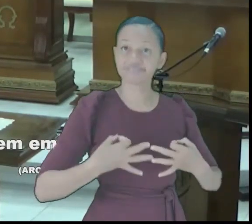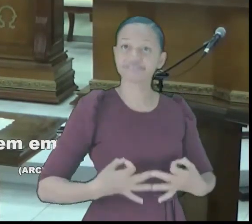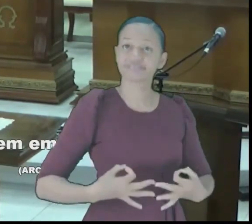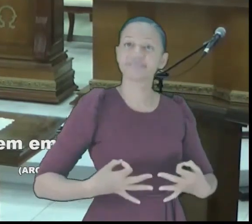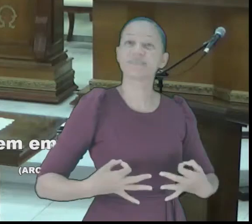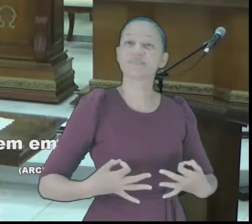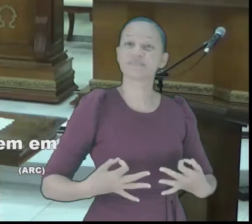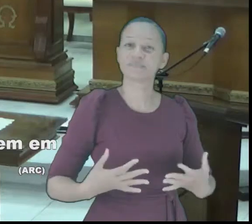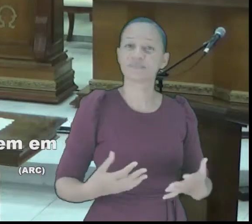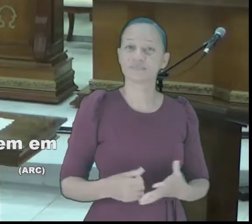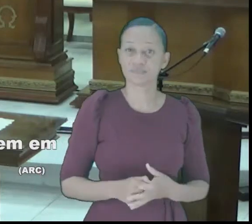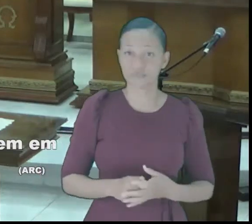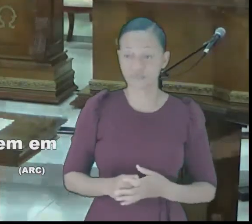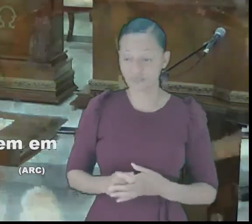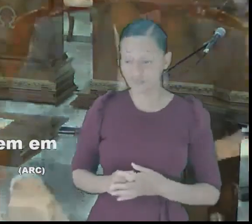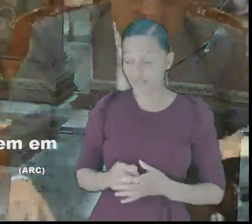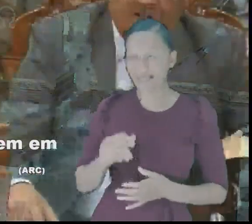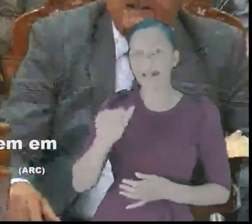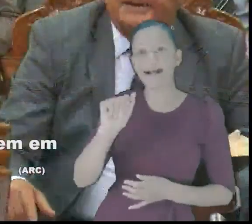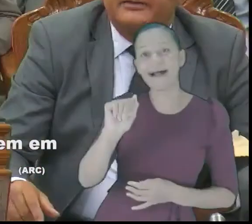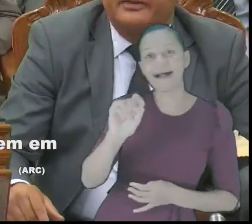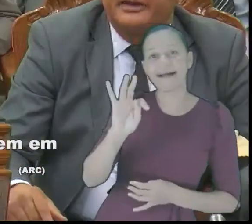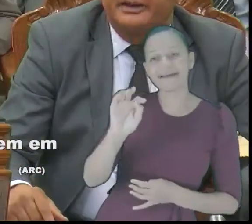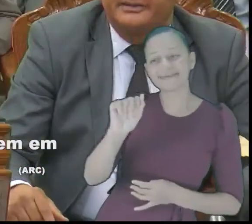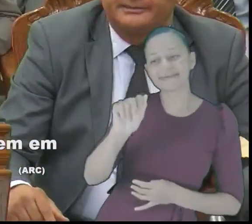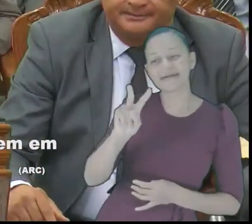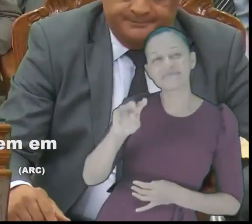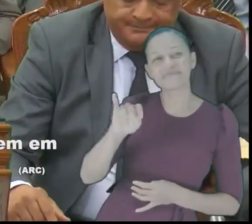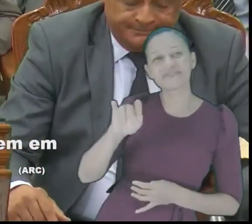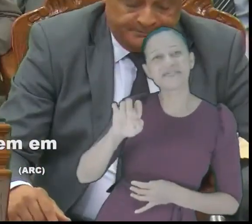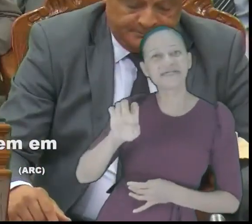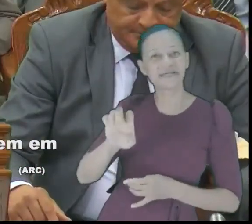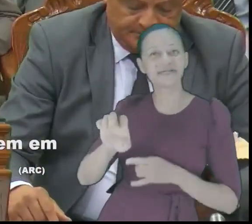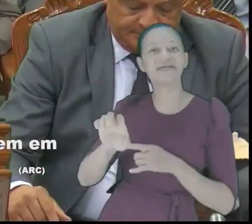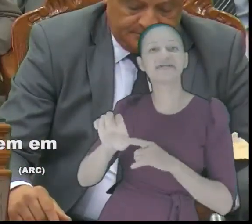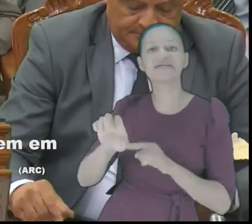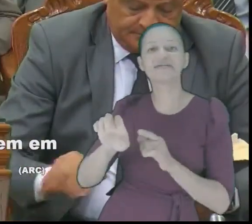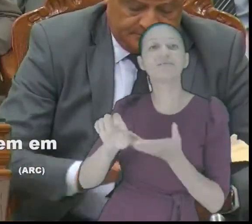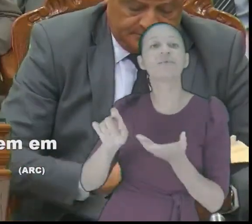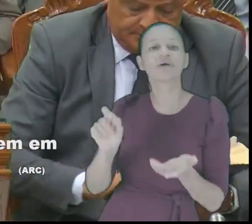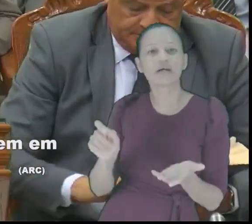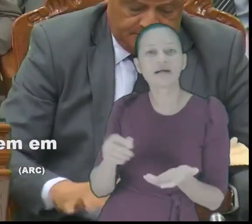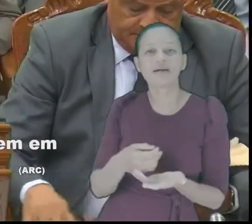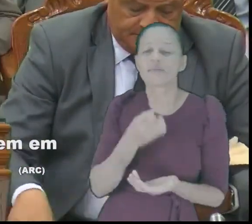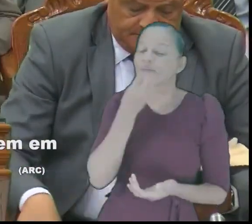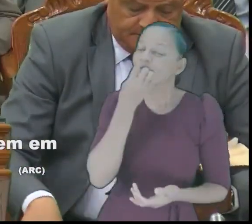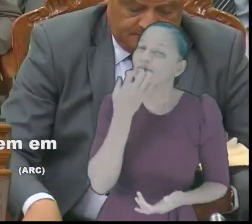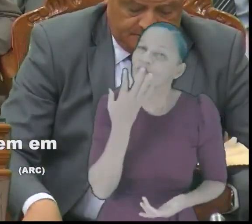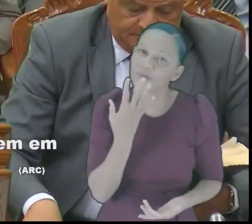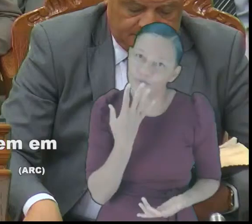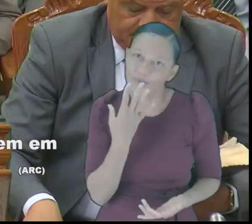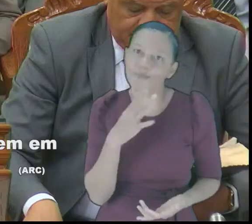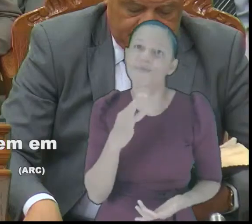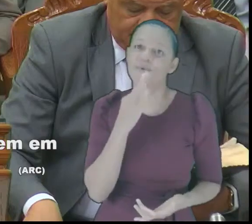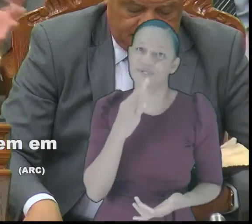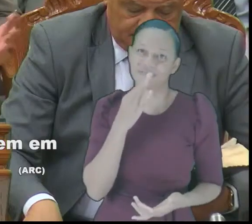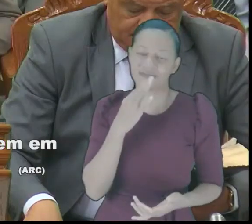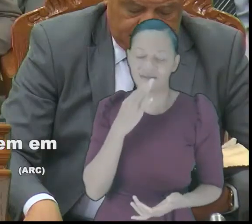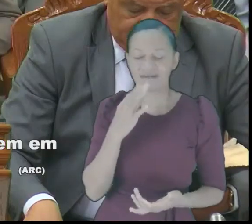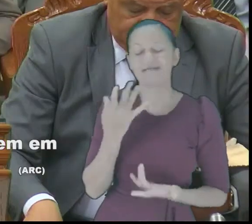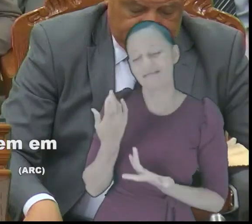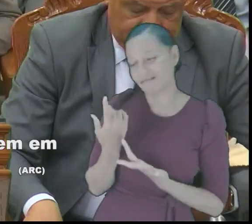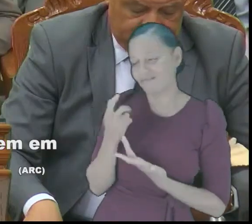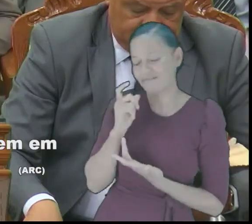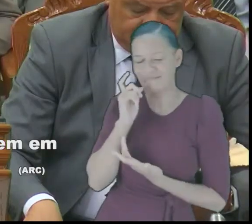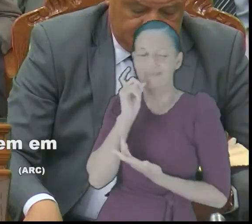aí, diga comigo, ataviem. Ataviem. É muito bom a gente conhecer a língua grega. Eu não conheço, mas eu tenho uns amigos